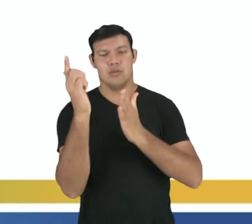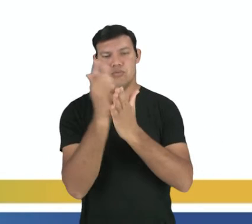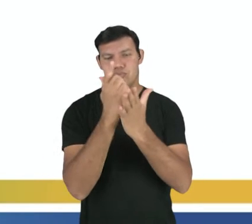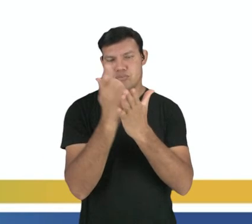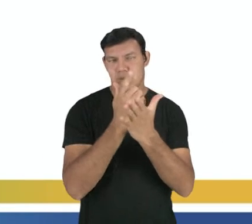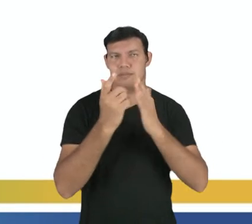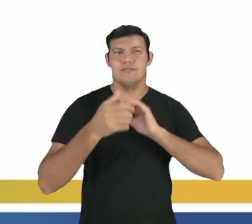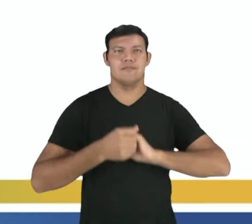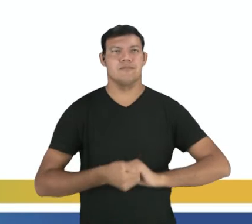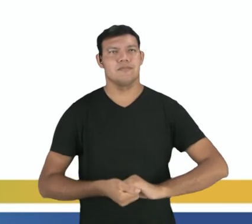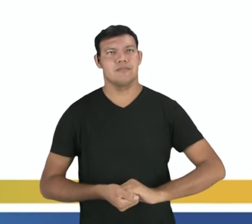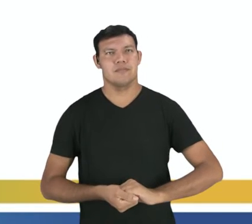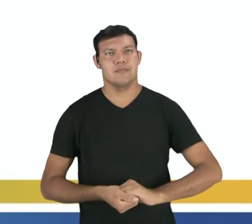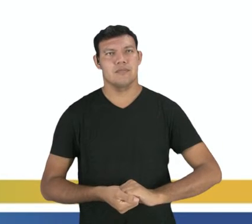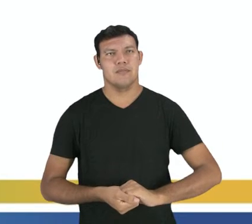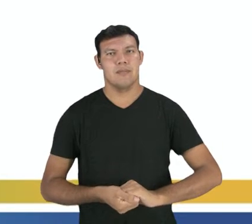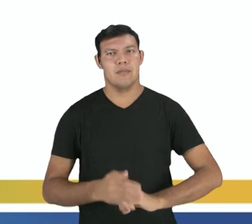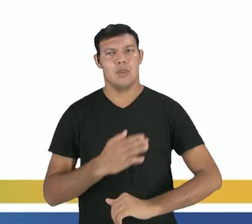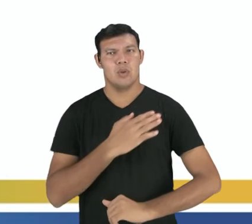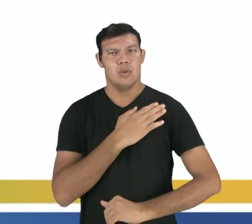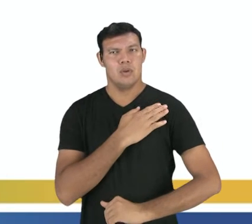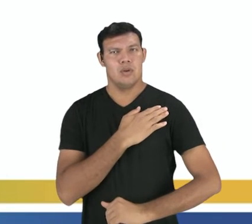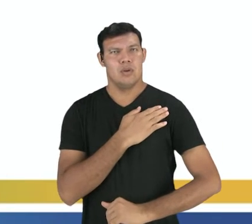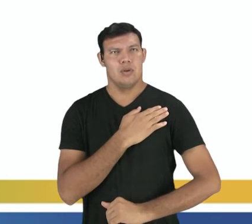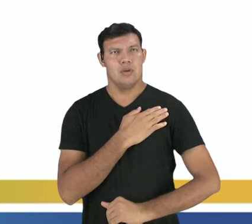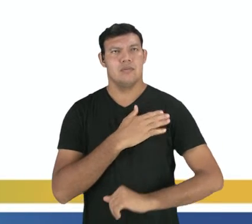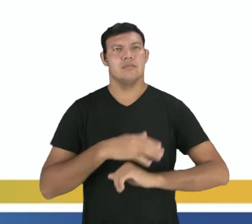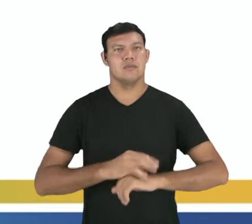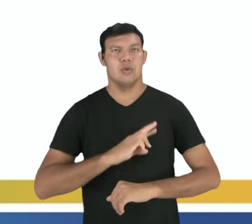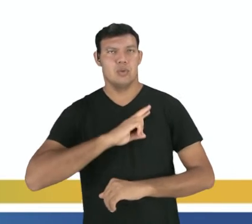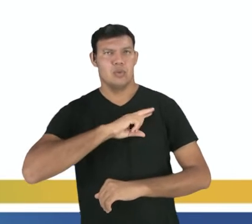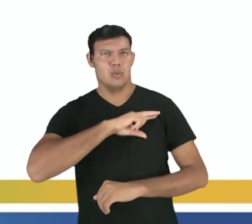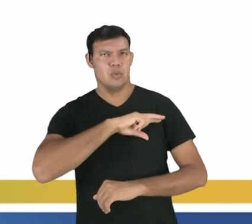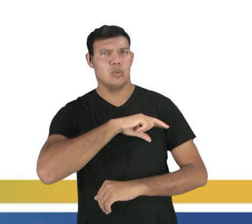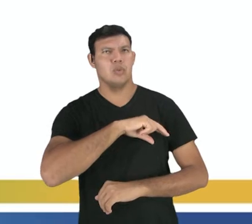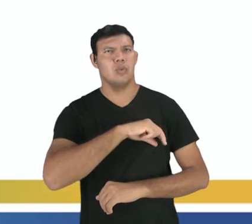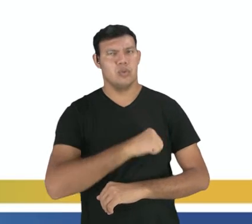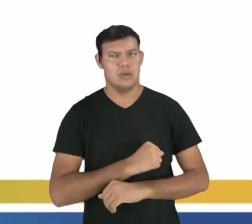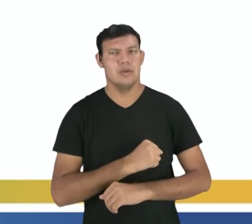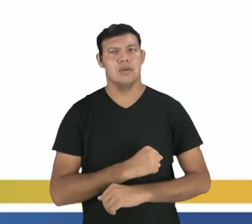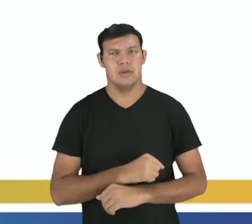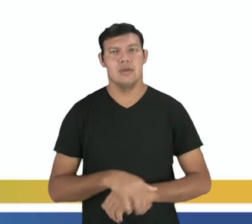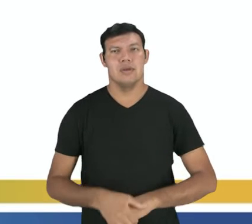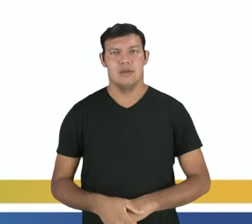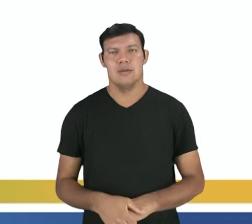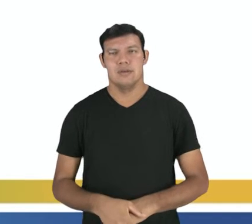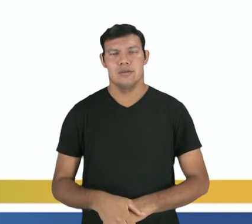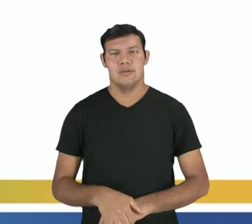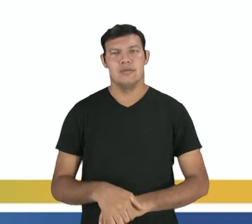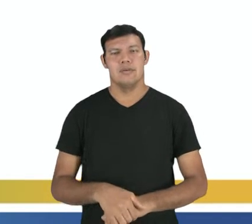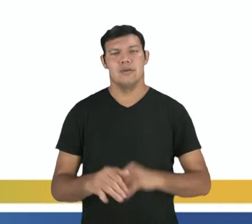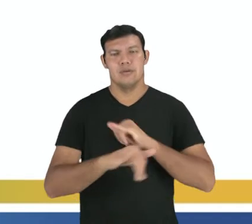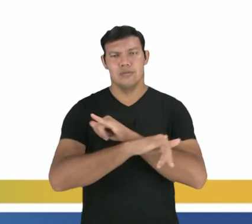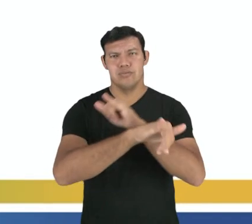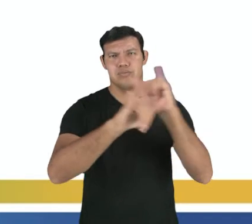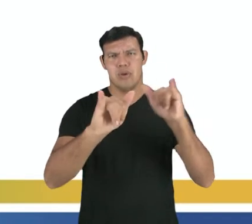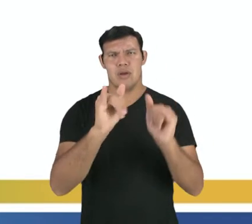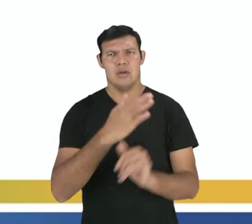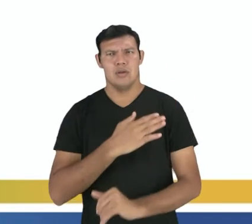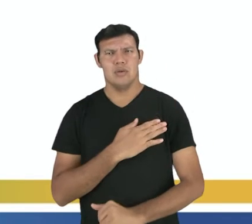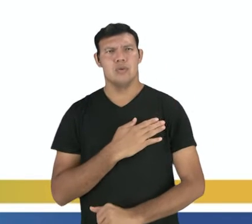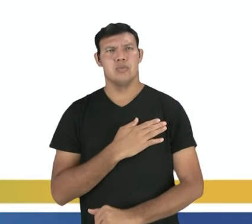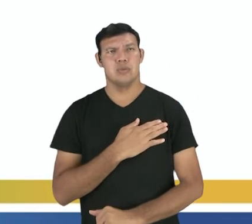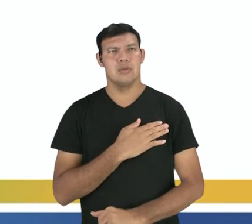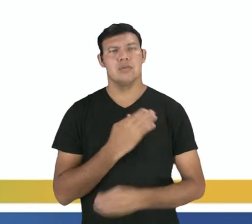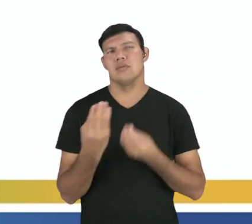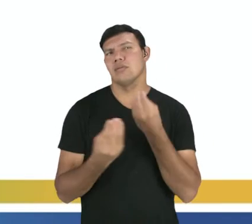obra. Então, sobre o nacionalismo, né, o romantismo prega muito nacionalismo. E isso ocorre por